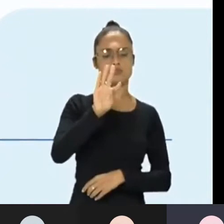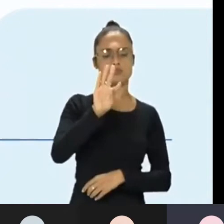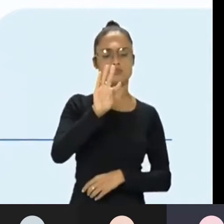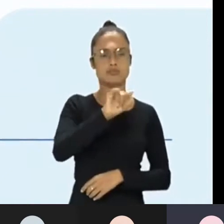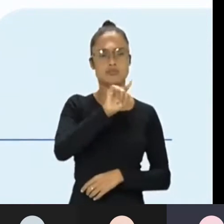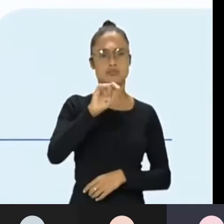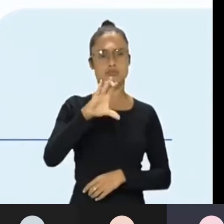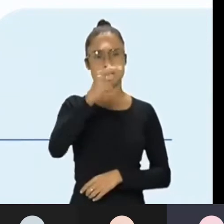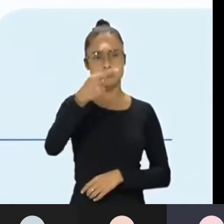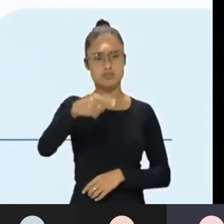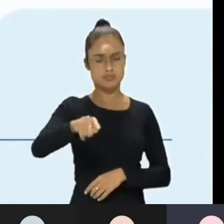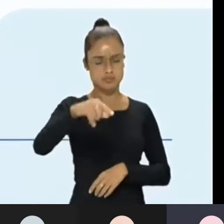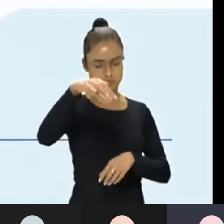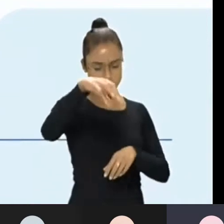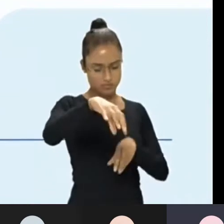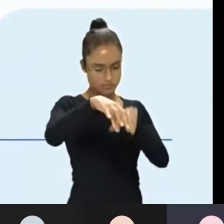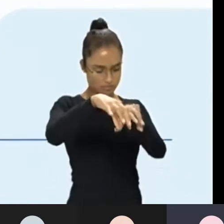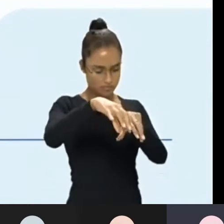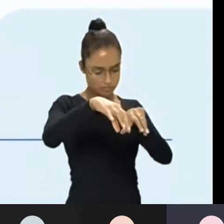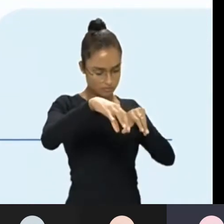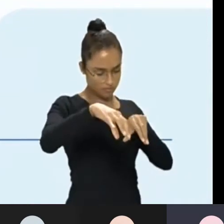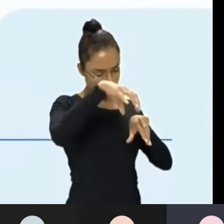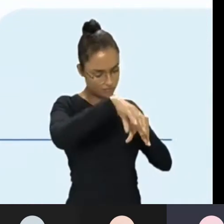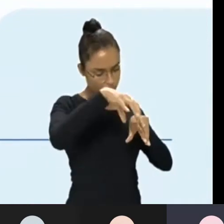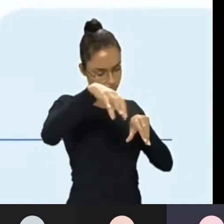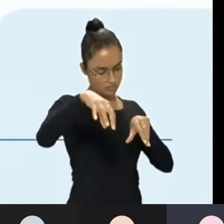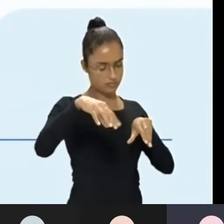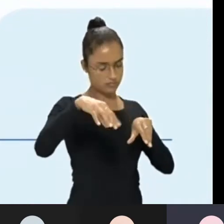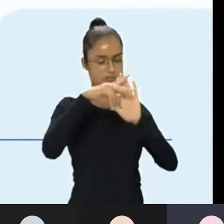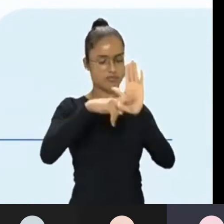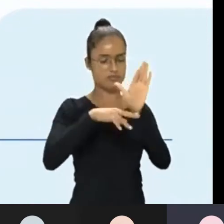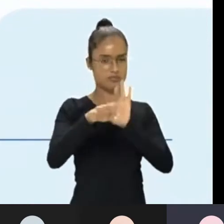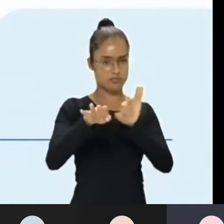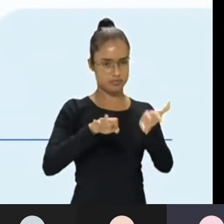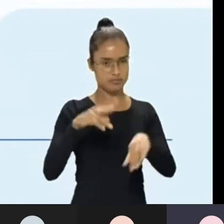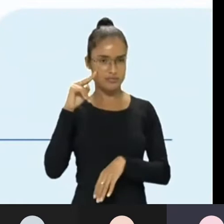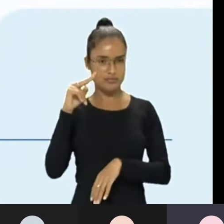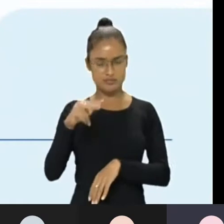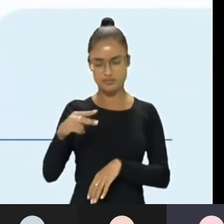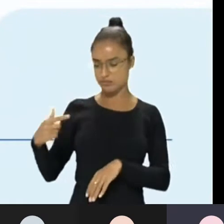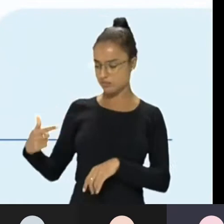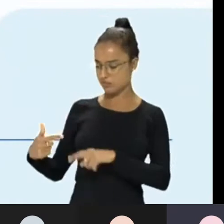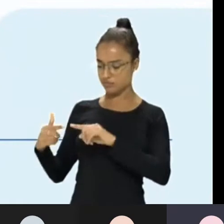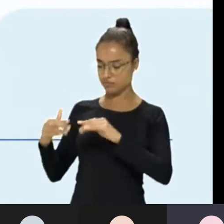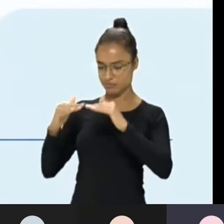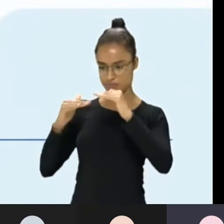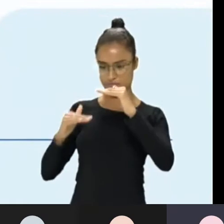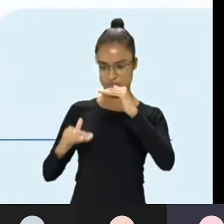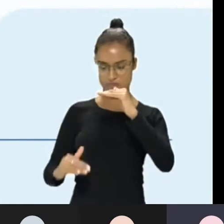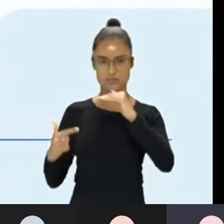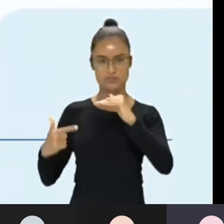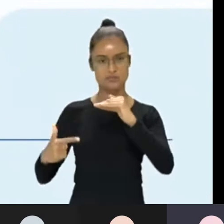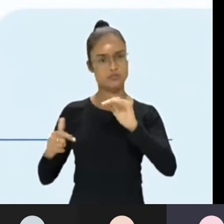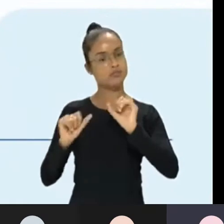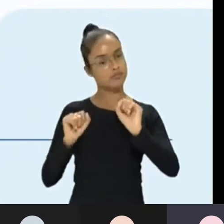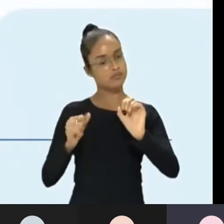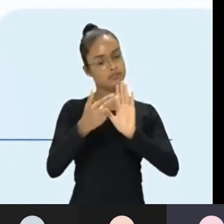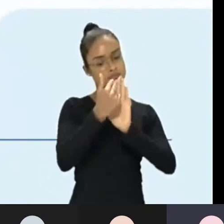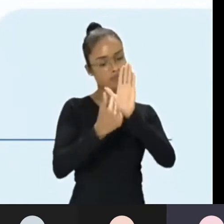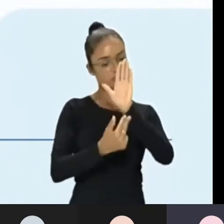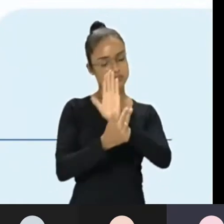respeito do projeto que está sendo feito. Tá? Dá para fazer isso manualmente, dá para fazer